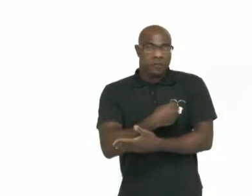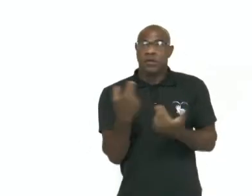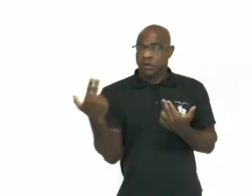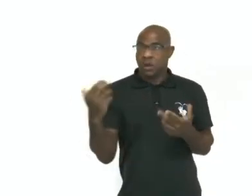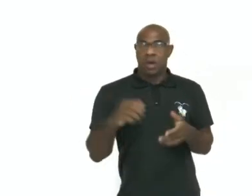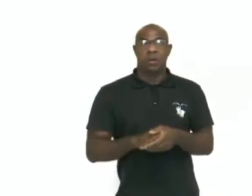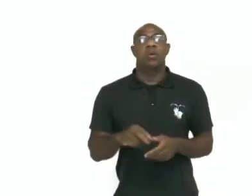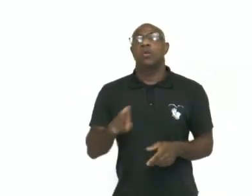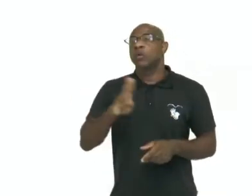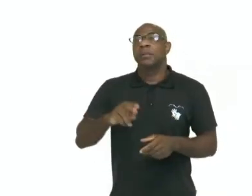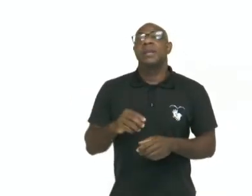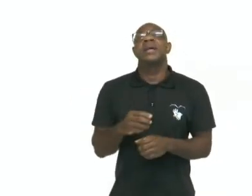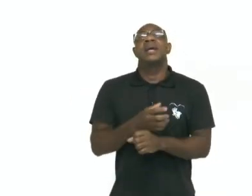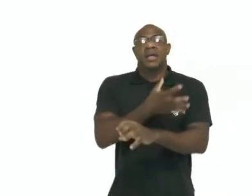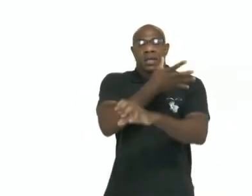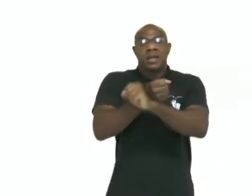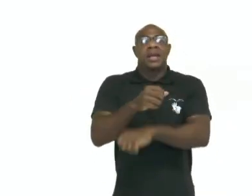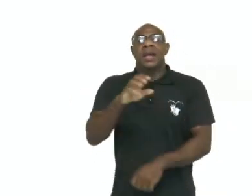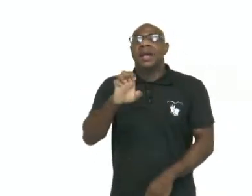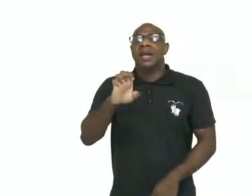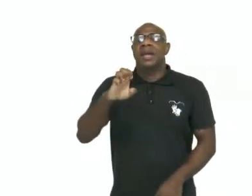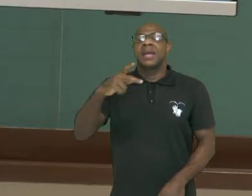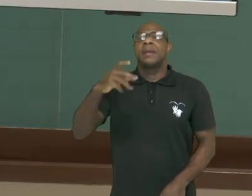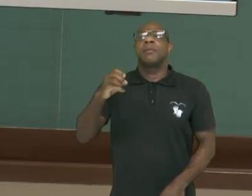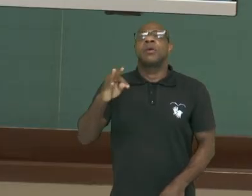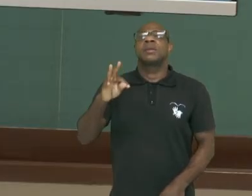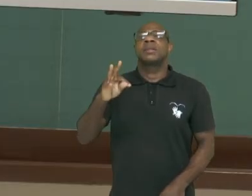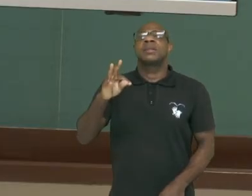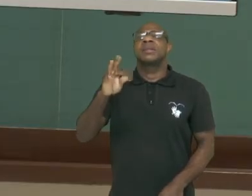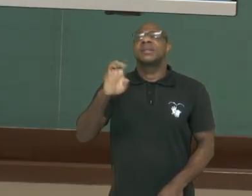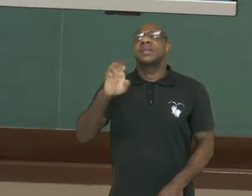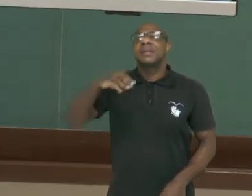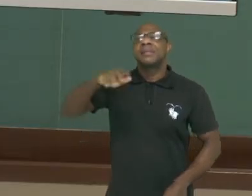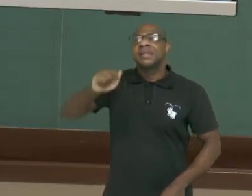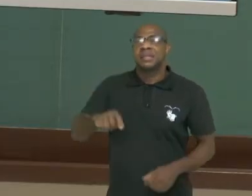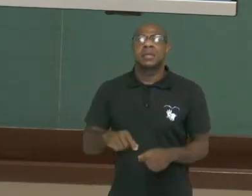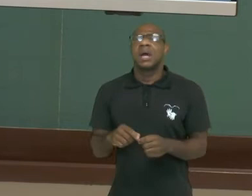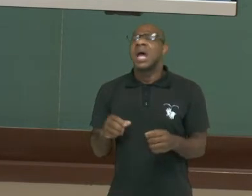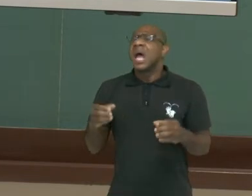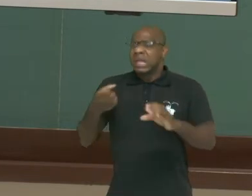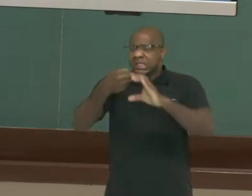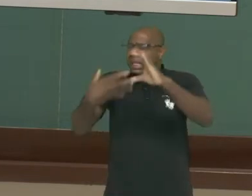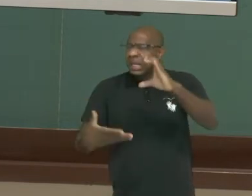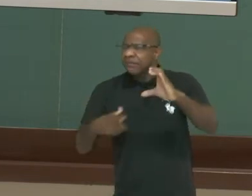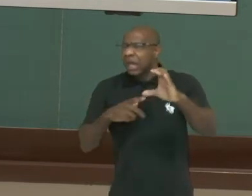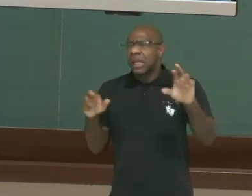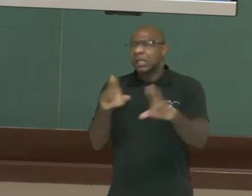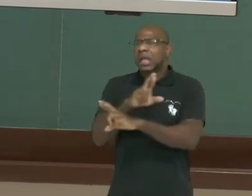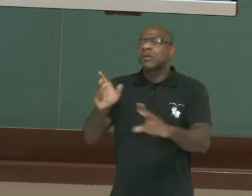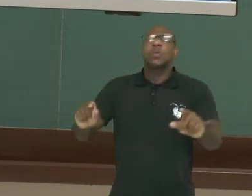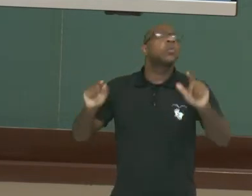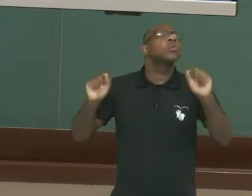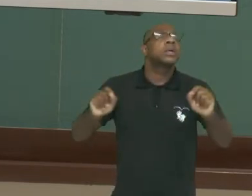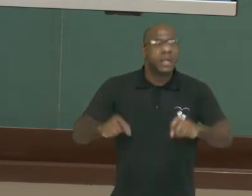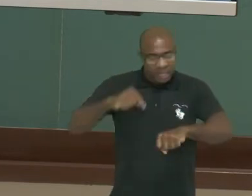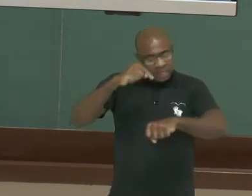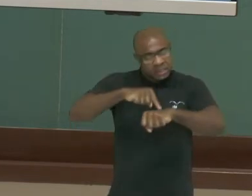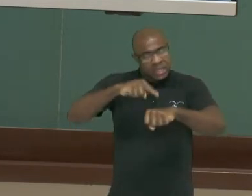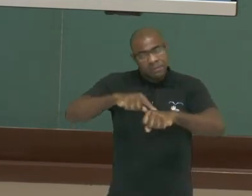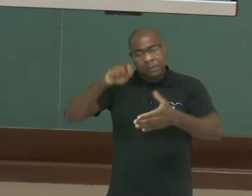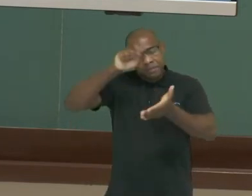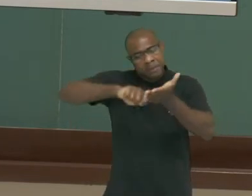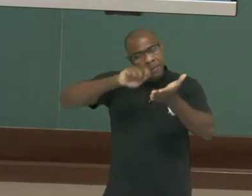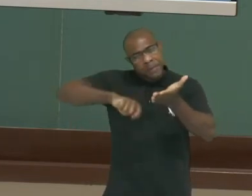de endotermia. Essa característica está relacionada com o quê? Vou dar um tempinho para você anotar, registrar